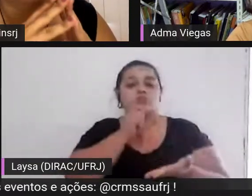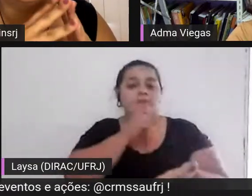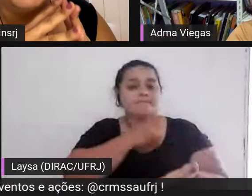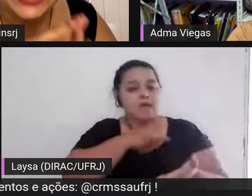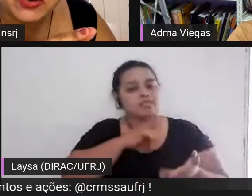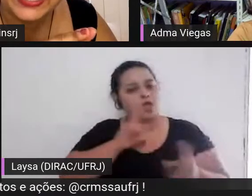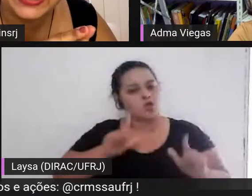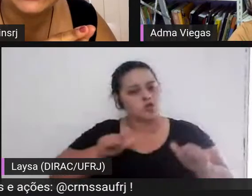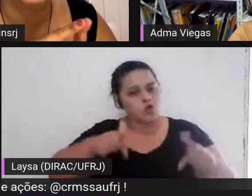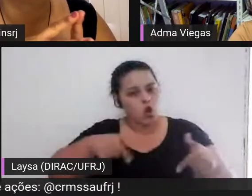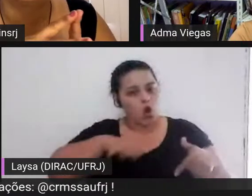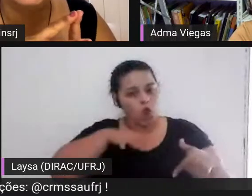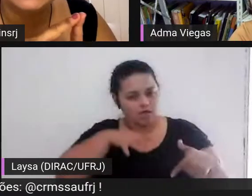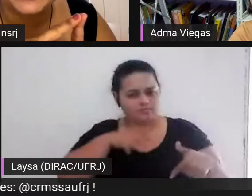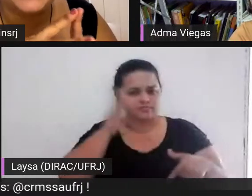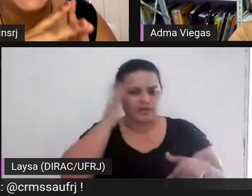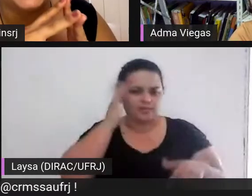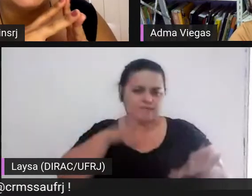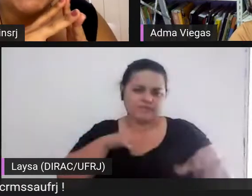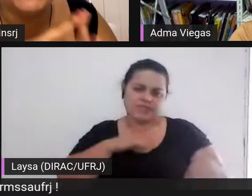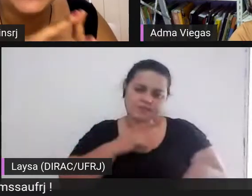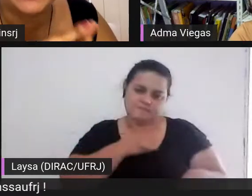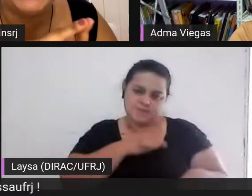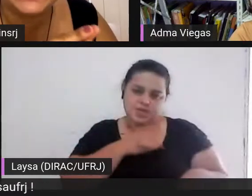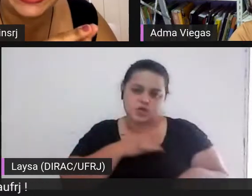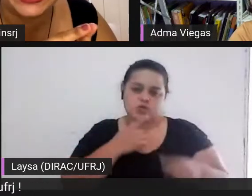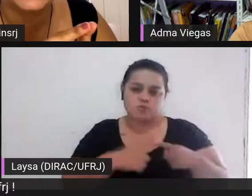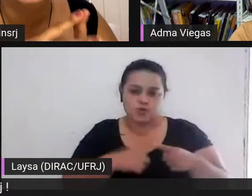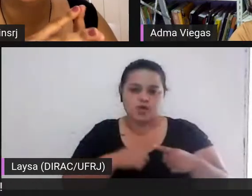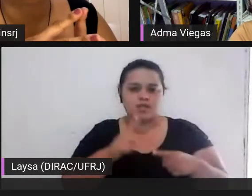ameaças, mas com muita coragem, disposição e